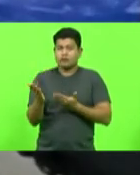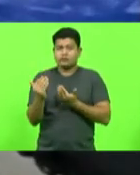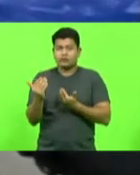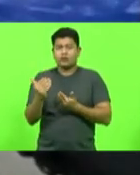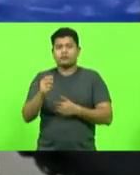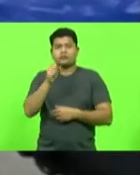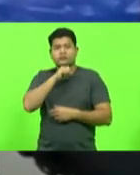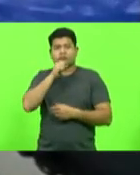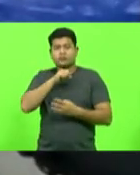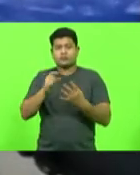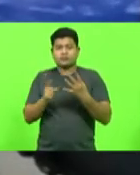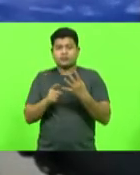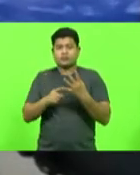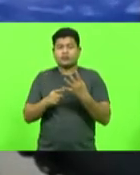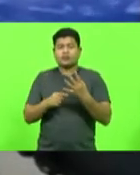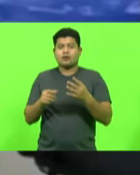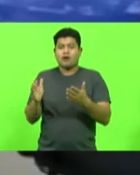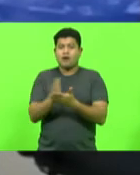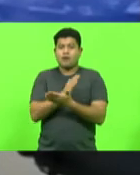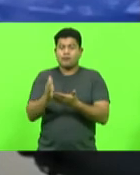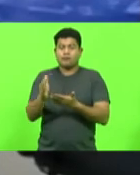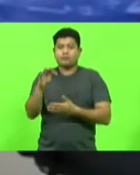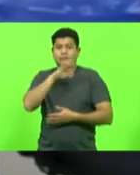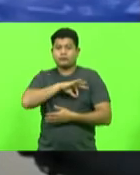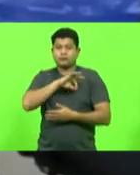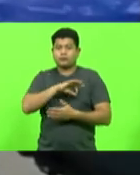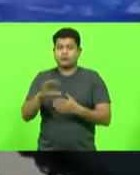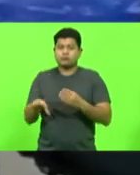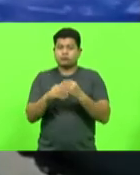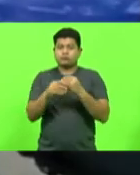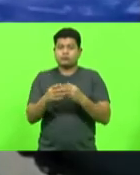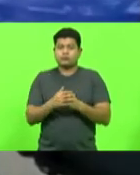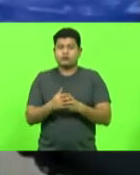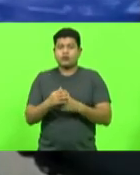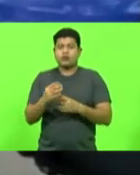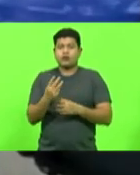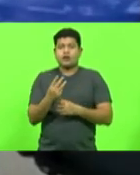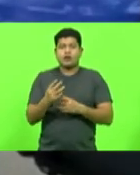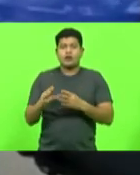ainda benefícios eventuais, que deu um valor aqui de